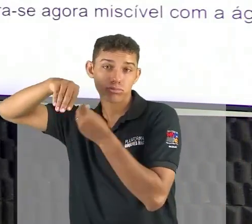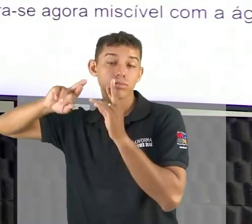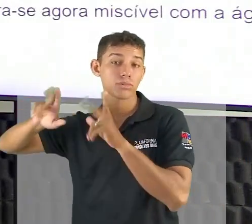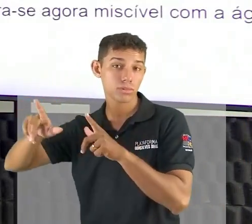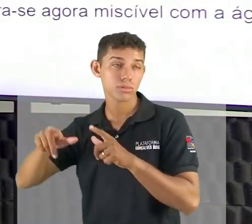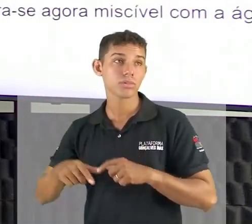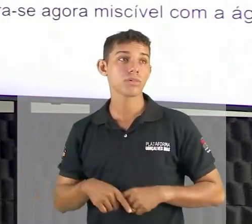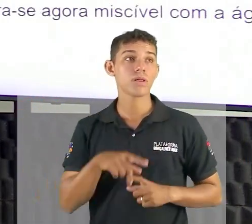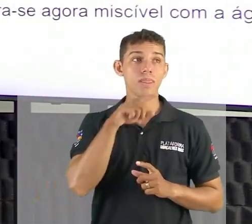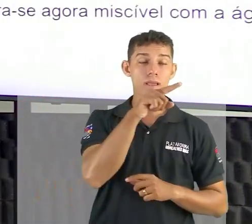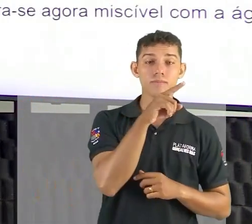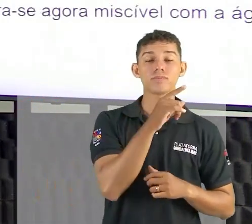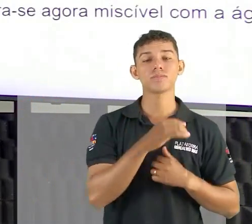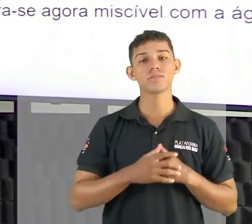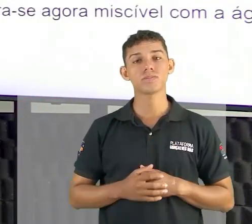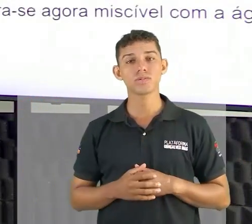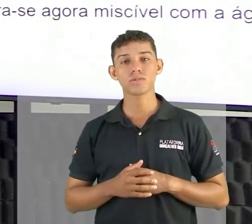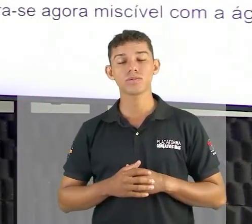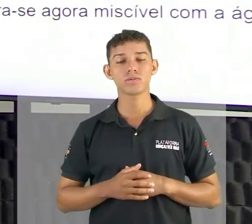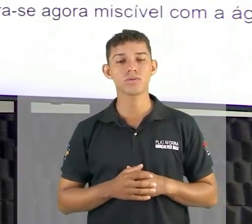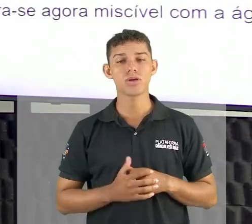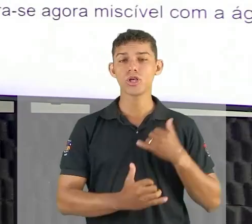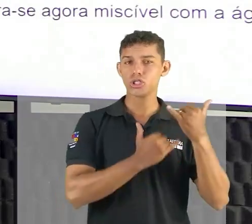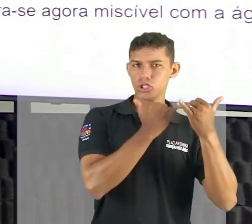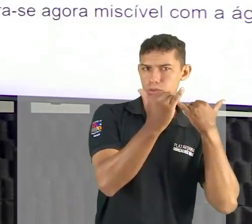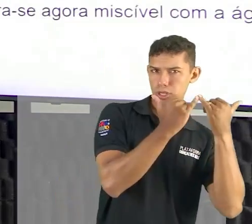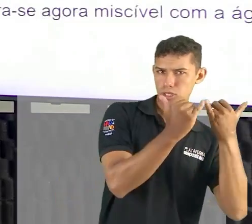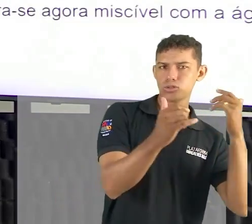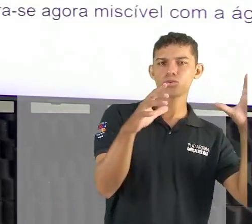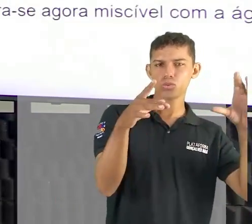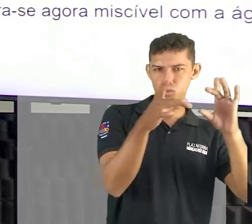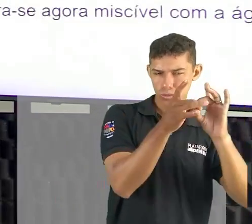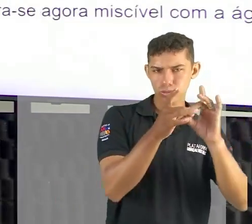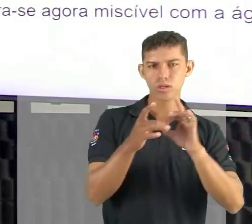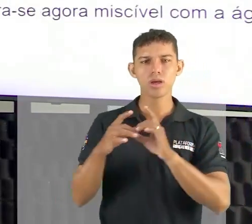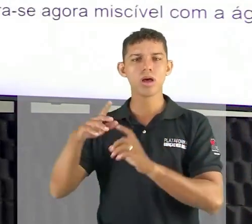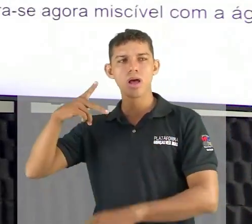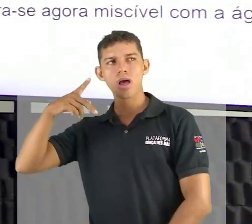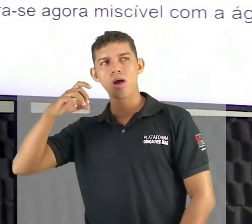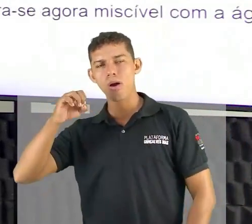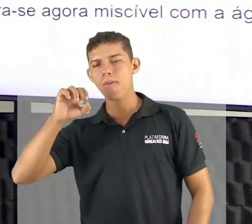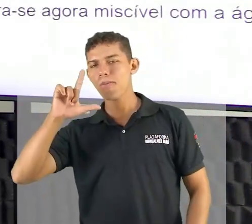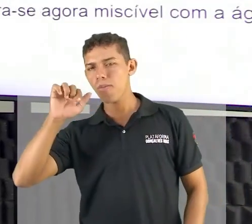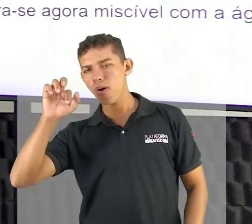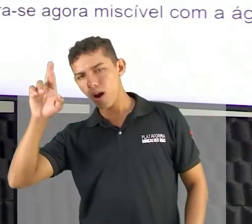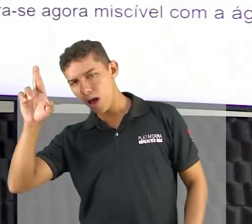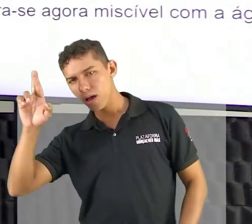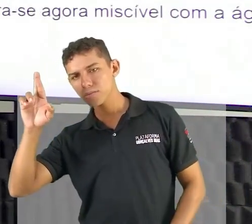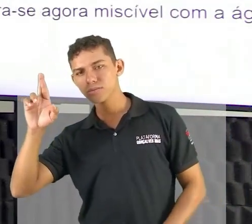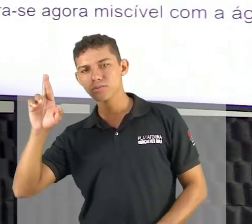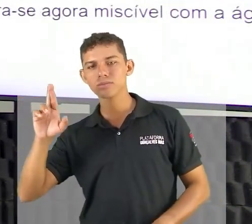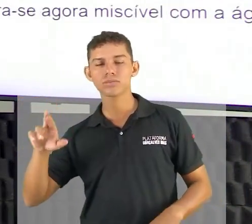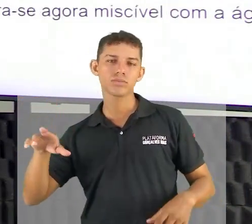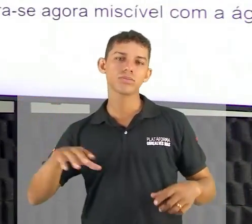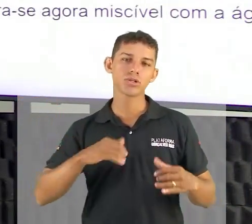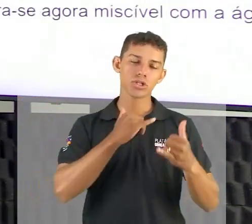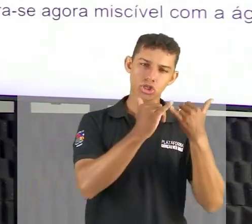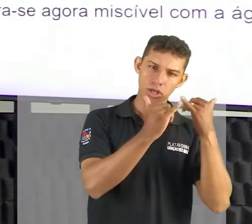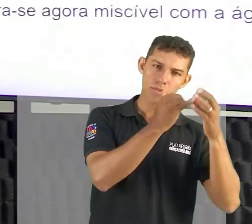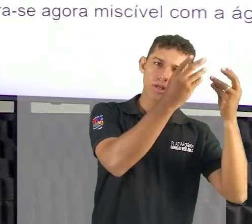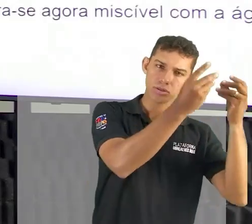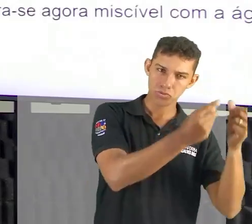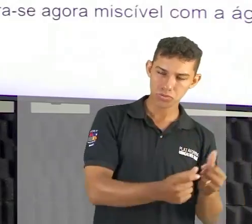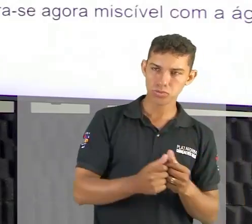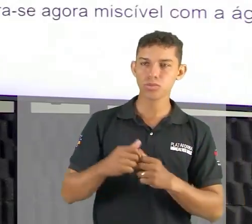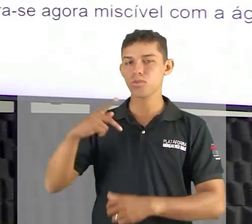semelhante, polar dissolve polar, polar dissolve apolar. Essa é a famosa regra de solubilidade. Semelhante dissolve semelhante, polar dissolve